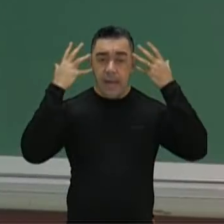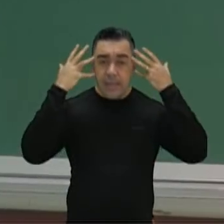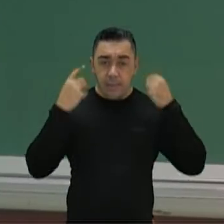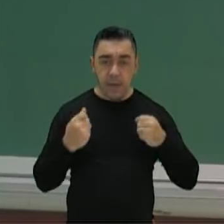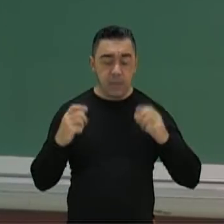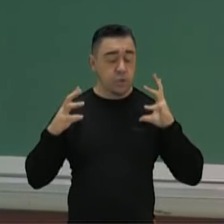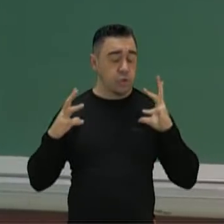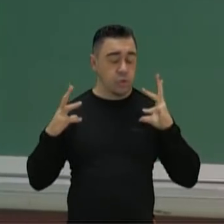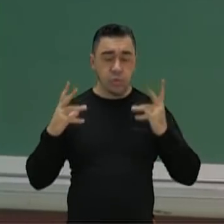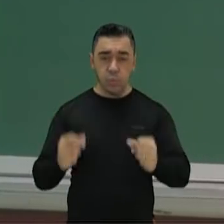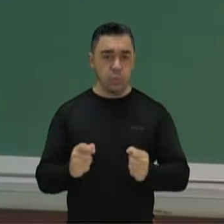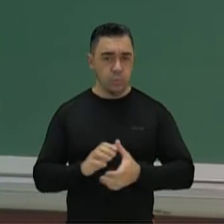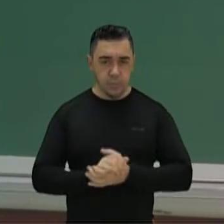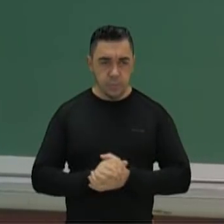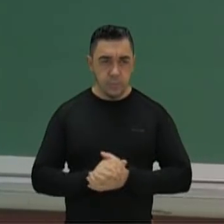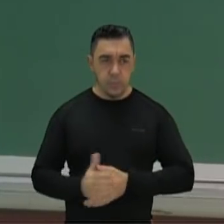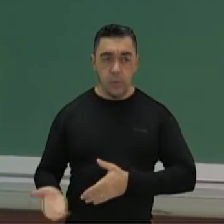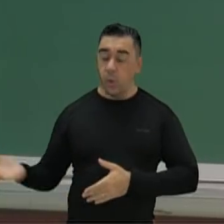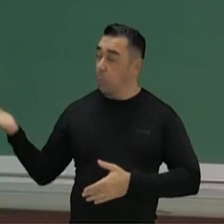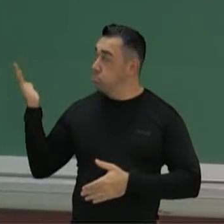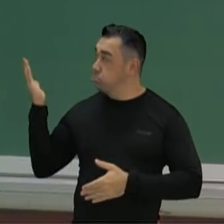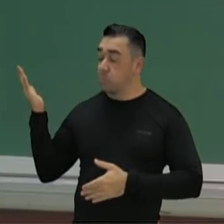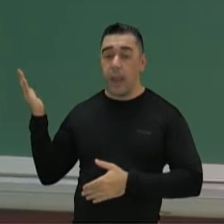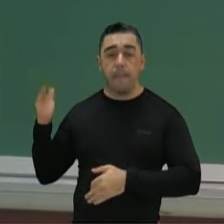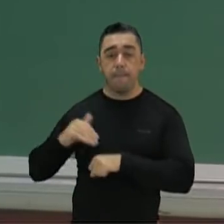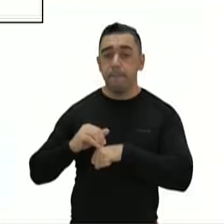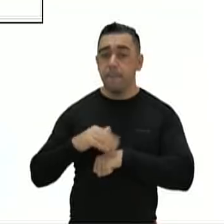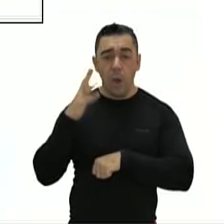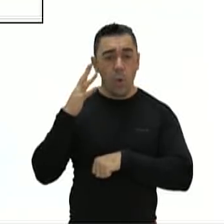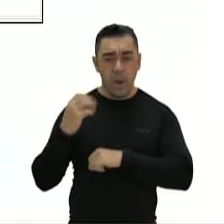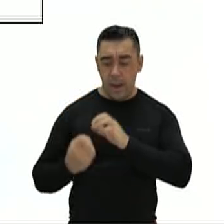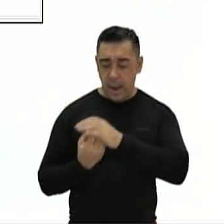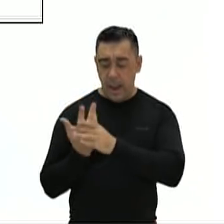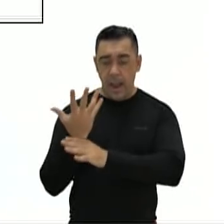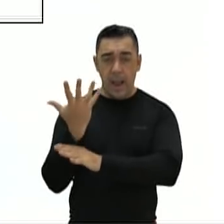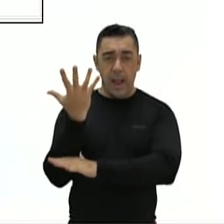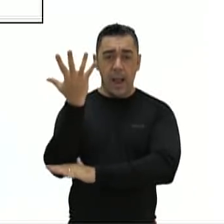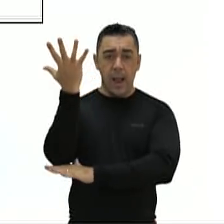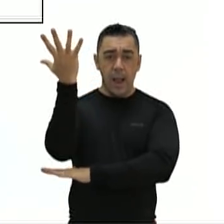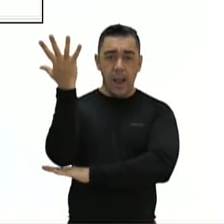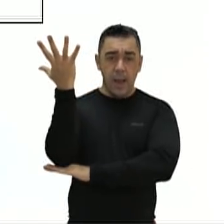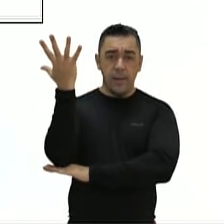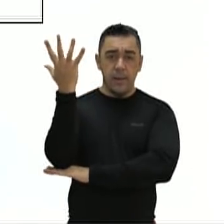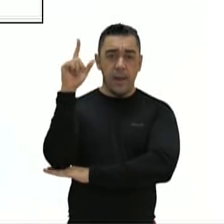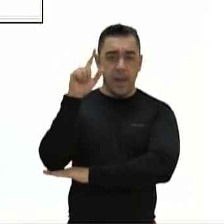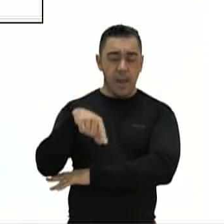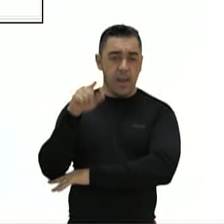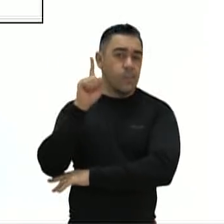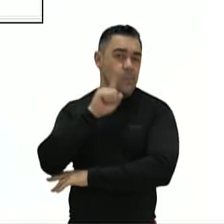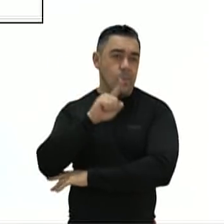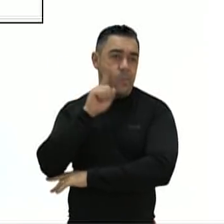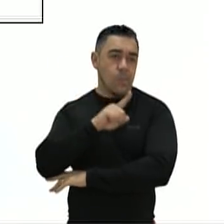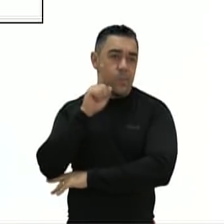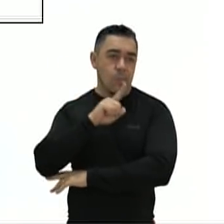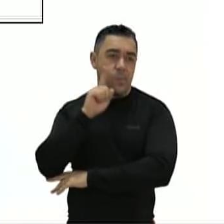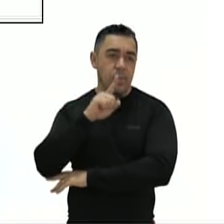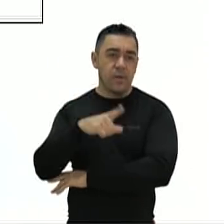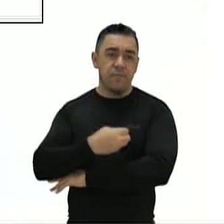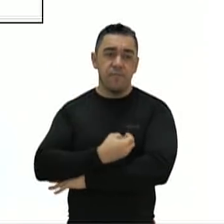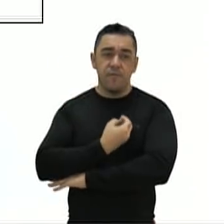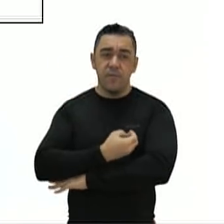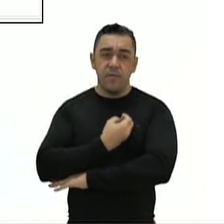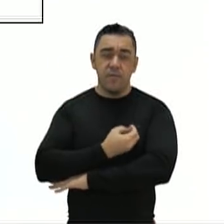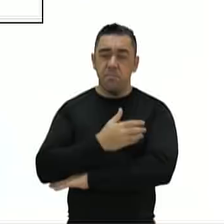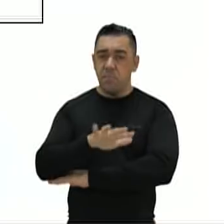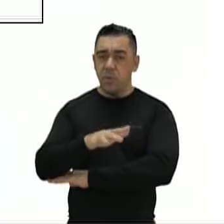uma imagem da maior planta do mundo, a maior planta que existe, são as sequoias norte-americanas. Elas podem viver mais de